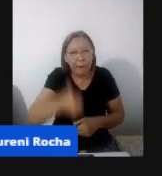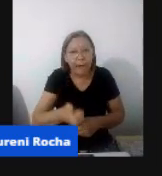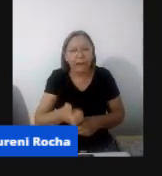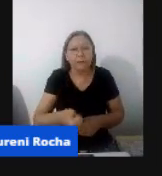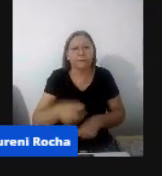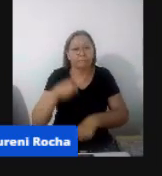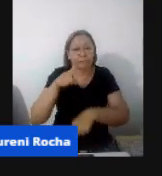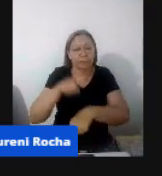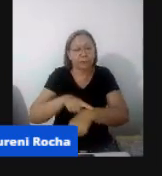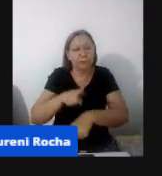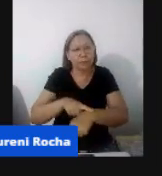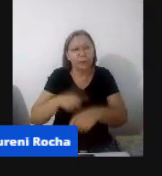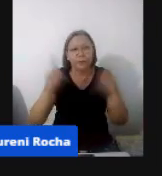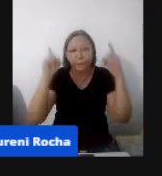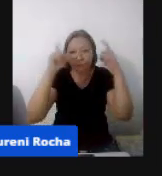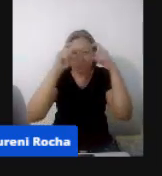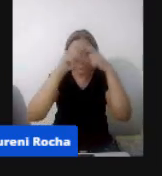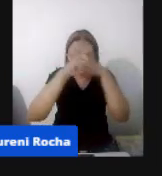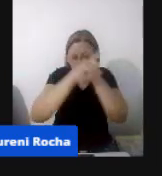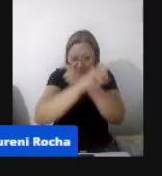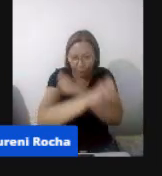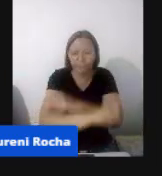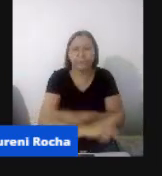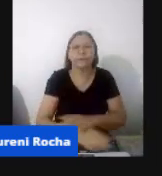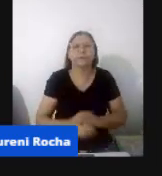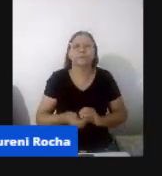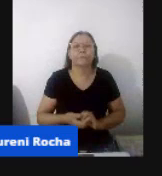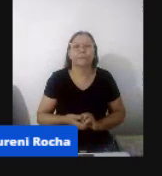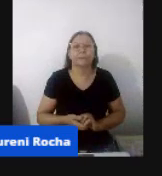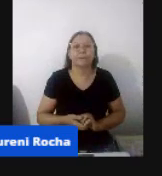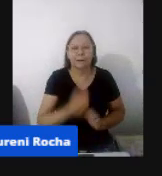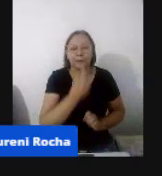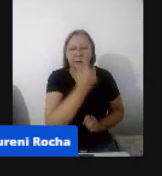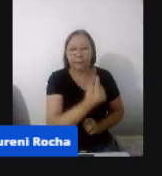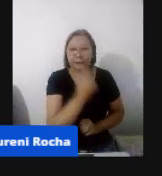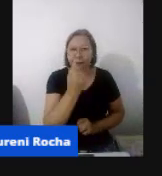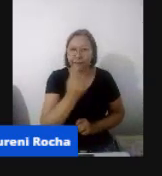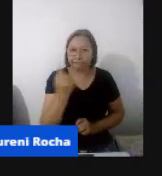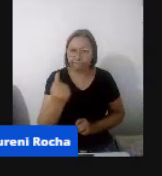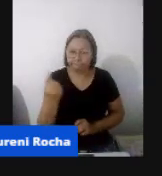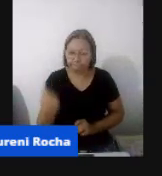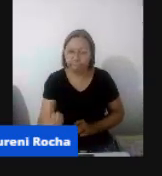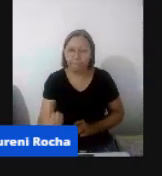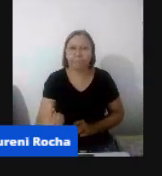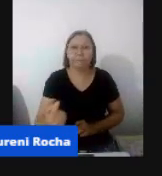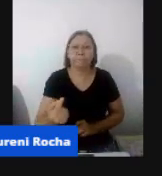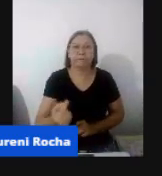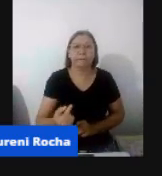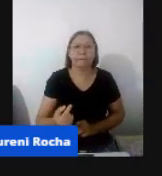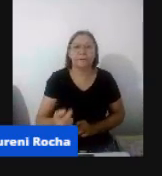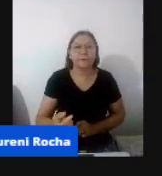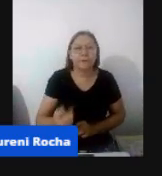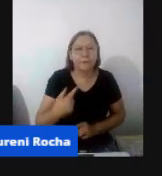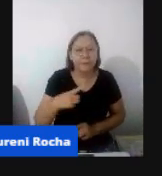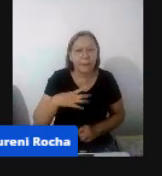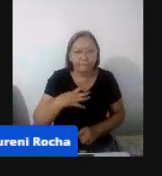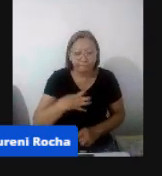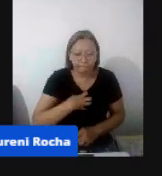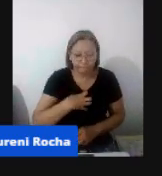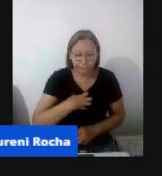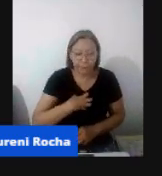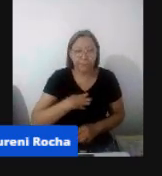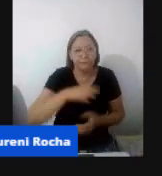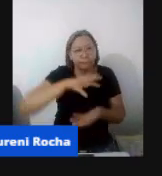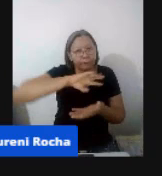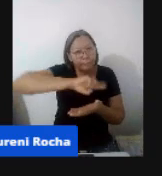complicado para todos nós. Cada um de nós temos uma maneira de de reagir diferente